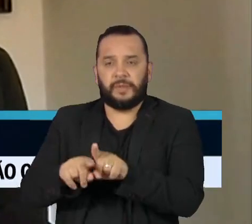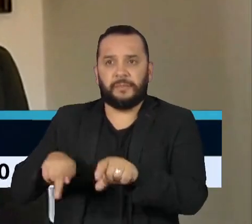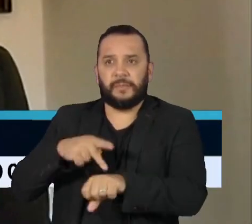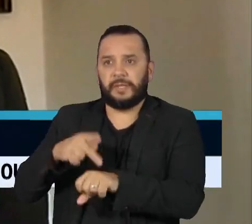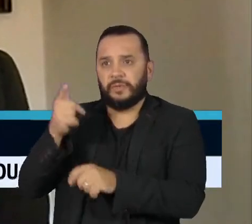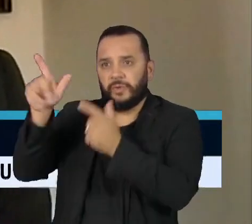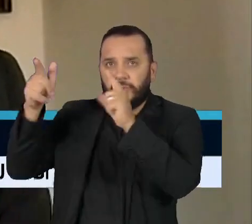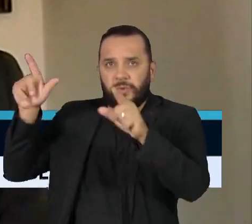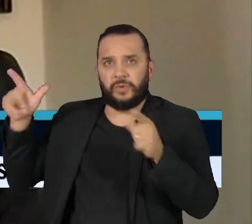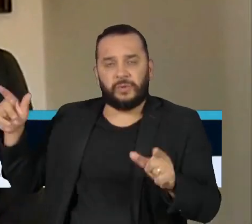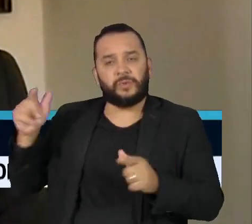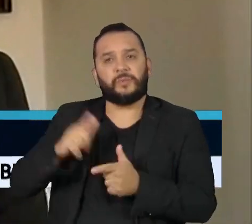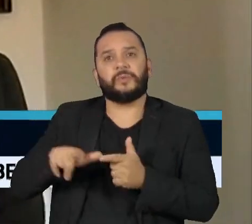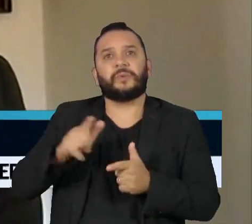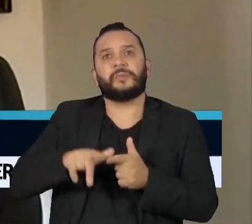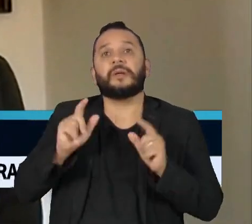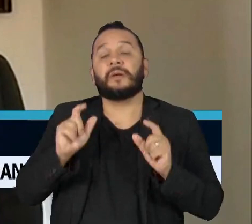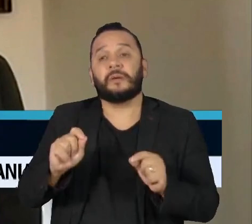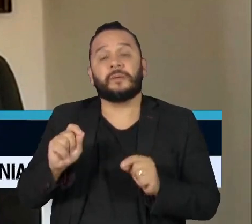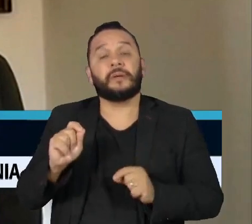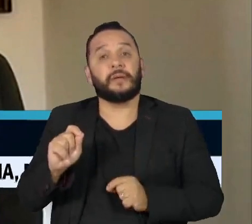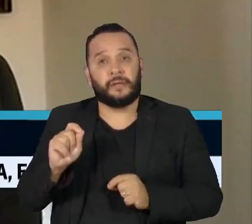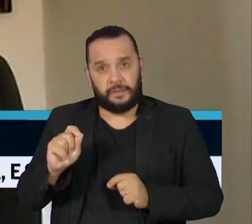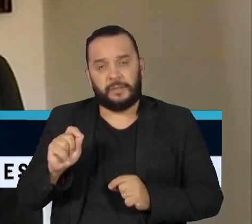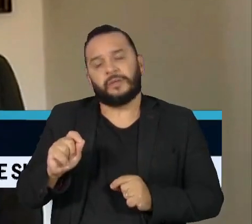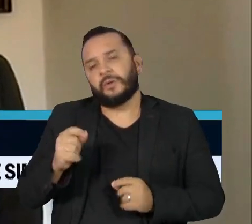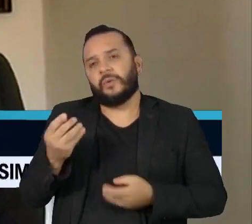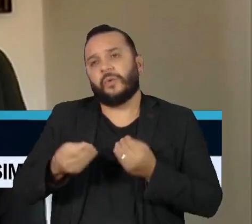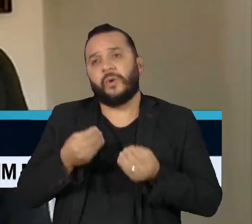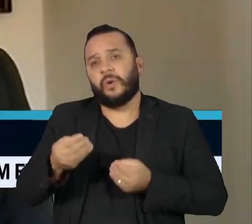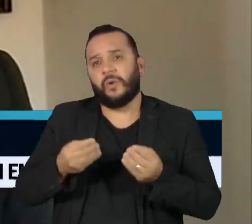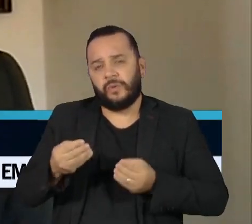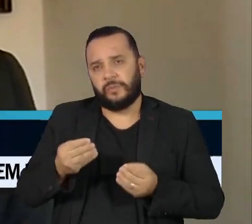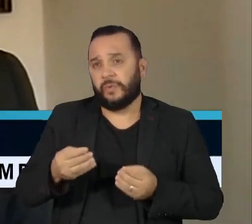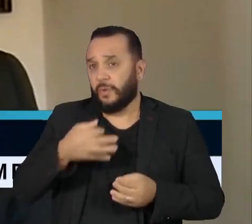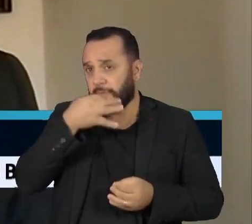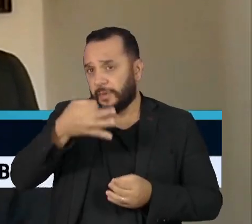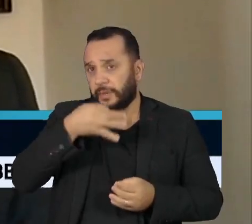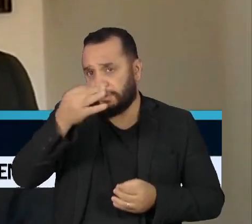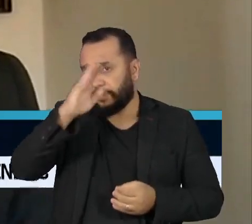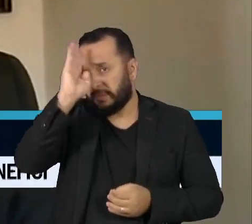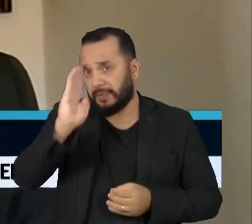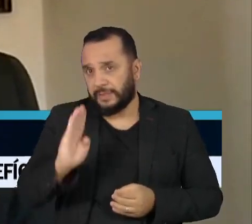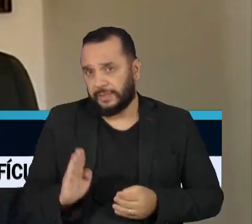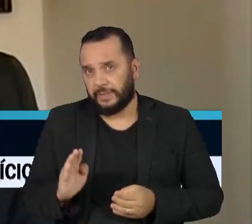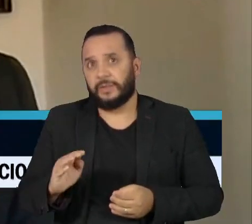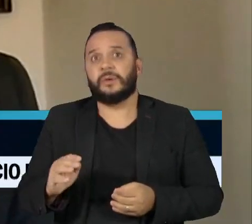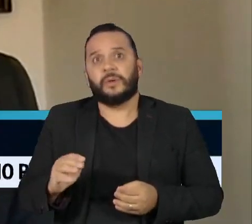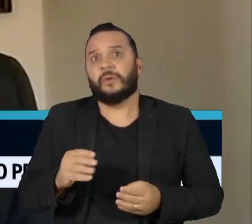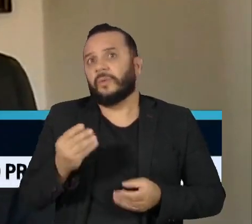geopolítico, especialmente sobre os posicionamentos do Brasil nesse momento em relação à crise entre Rússia e Ucrânia.